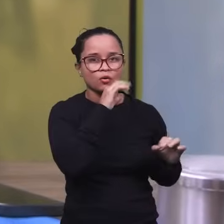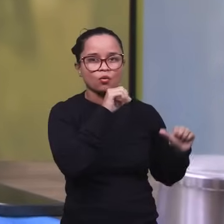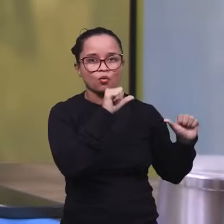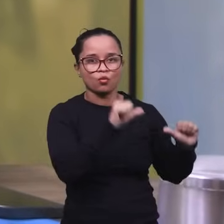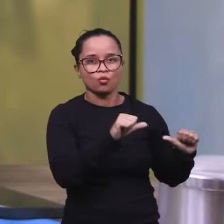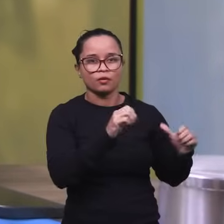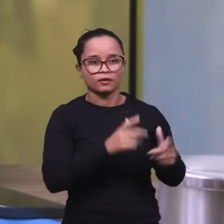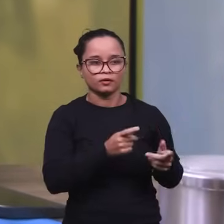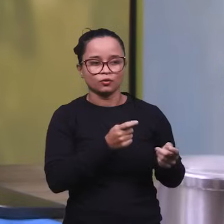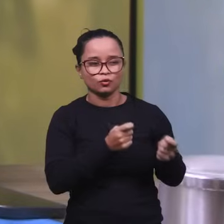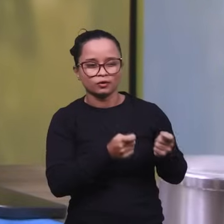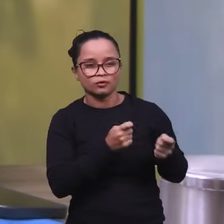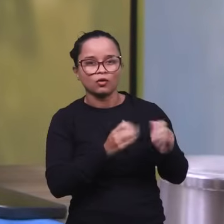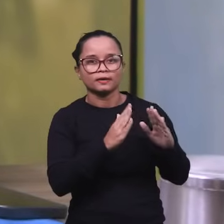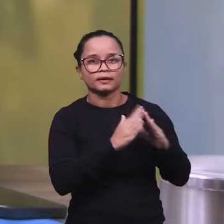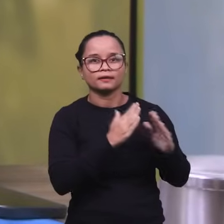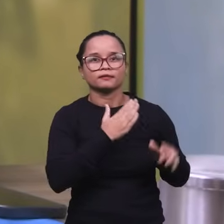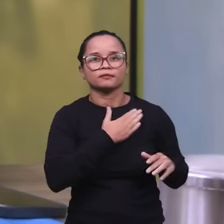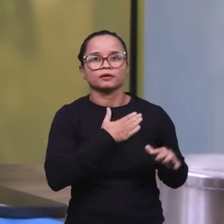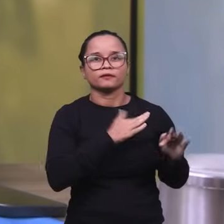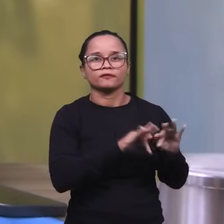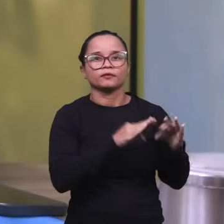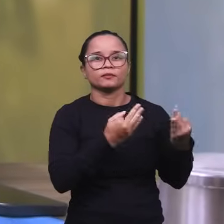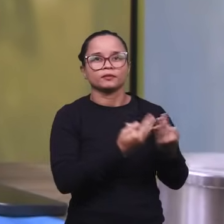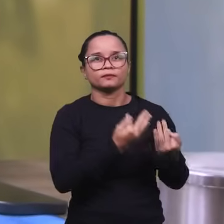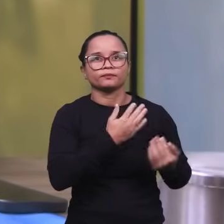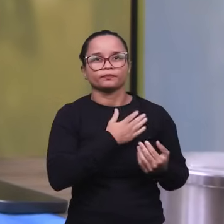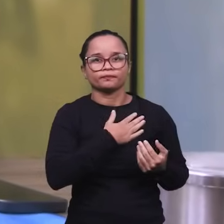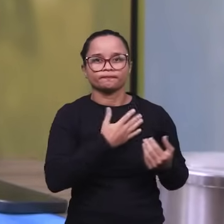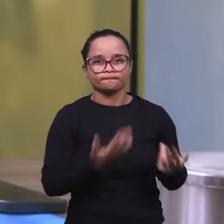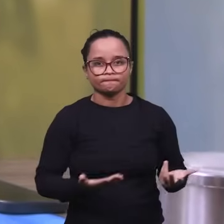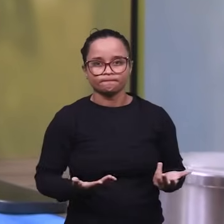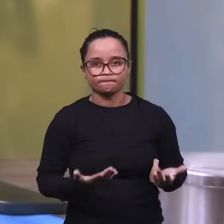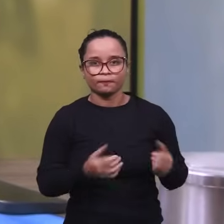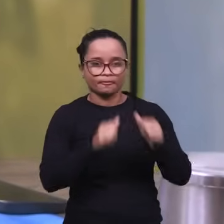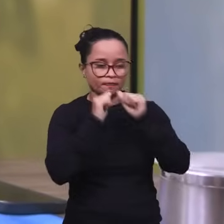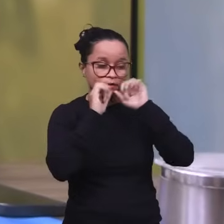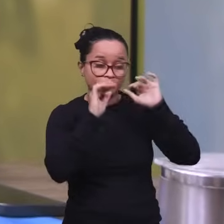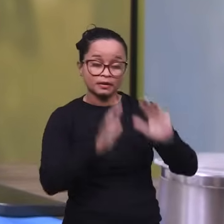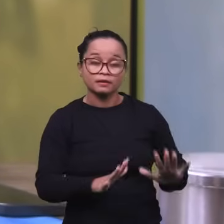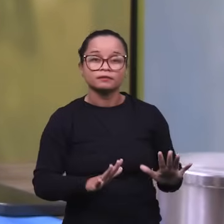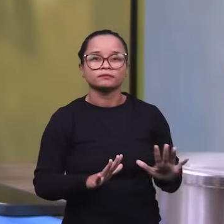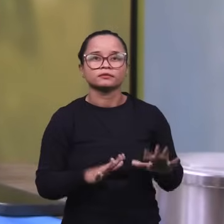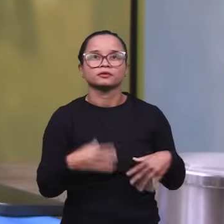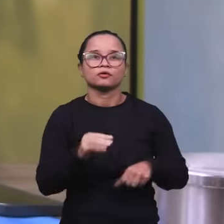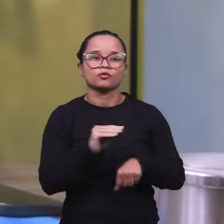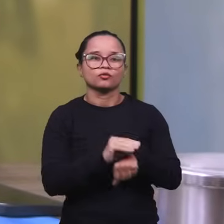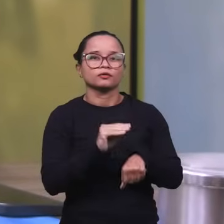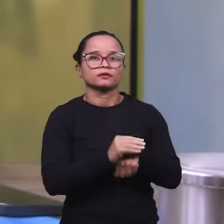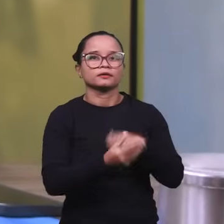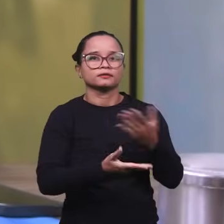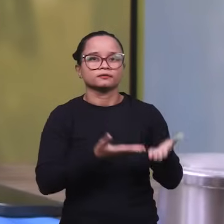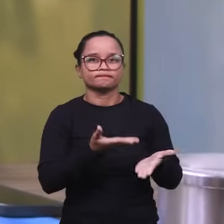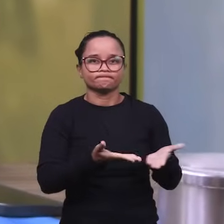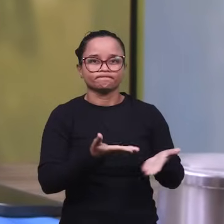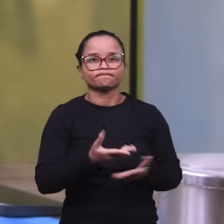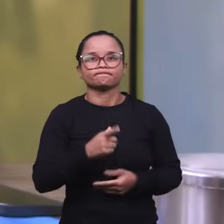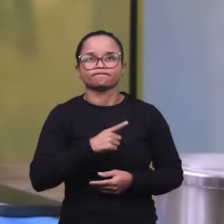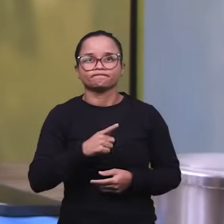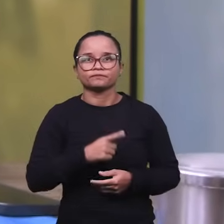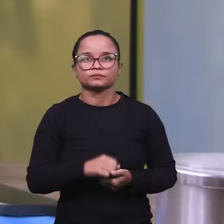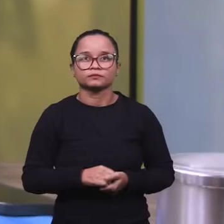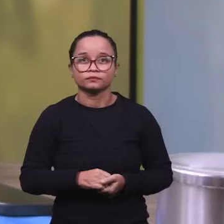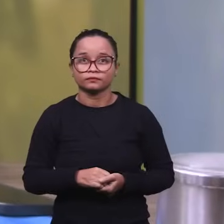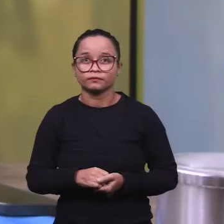um péssimo gestor da minha casa, né? Porque precisa governar bem a sua casa. Governar bem a sua casa. Então, esse é um cuidado que temos que ter.